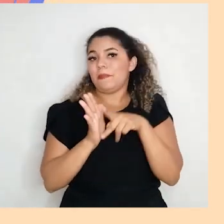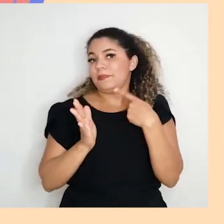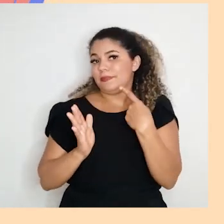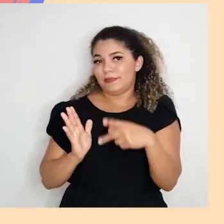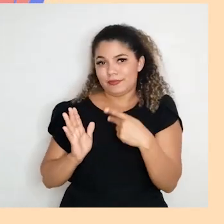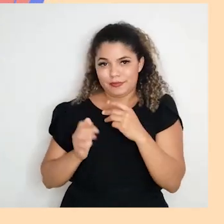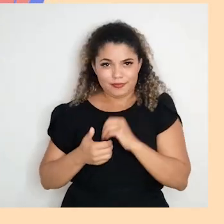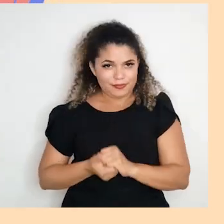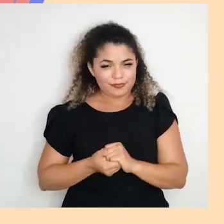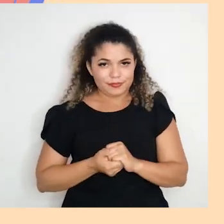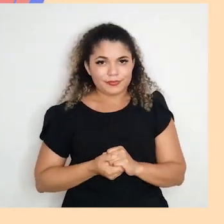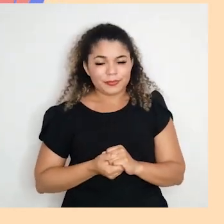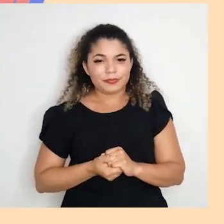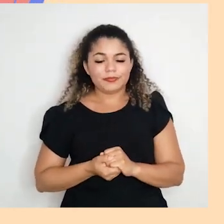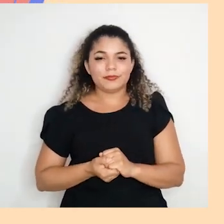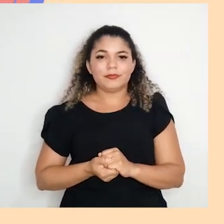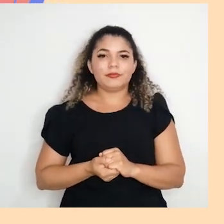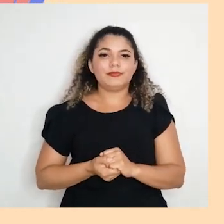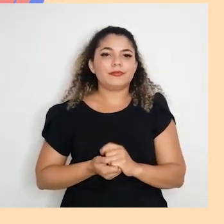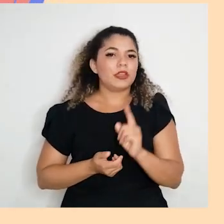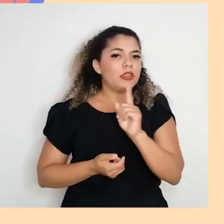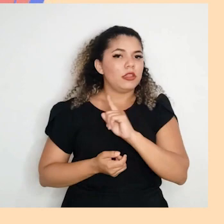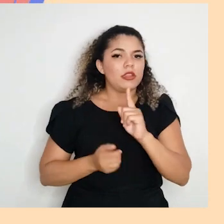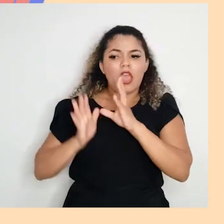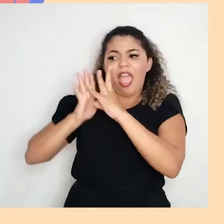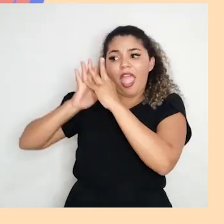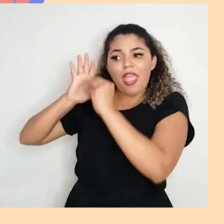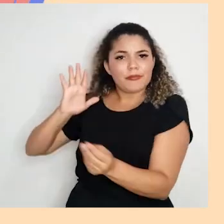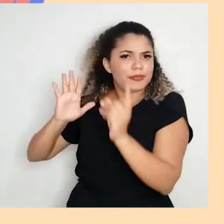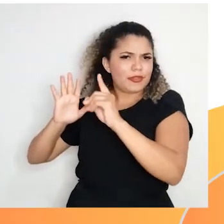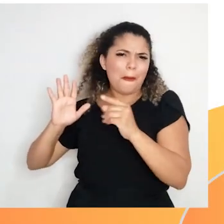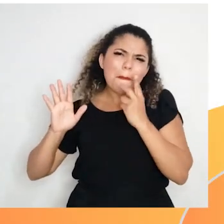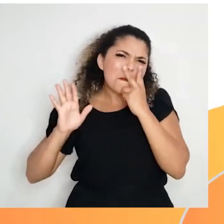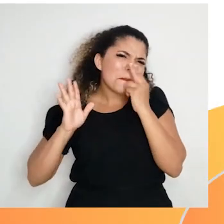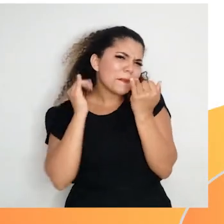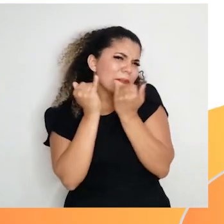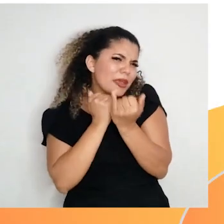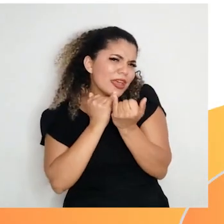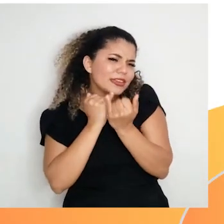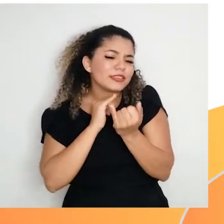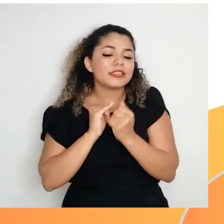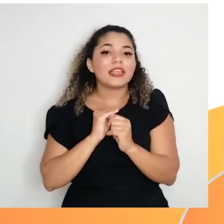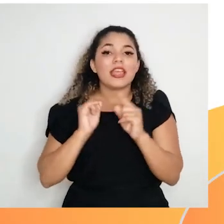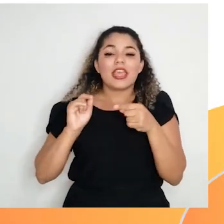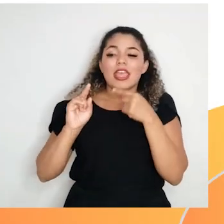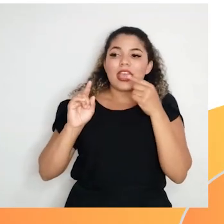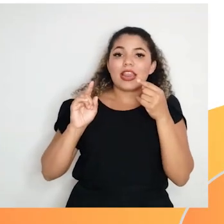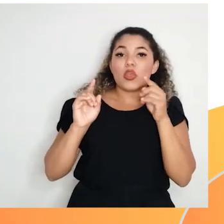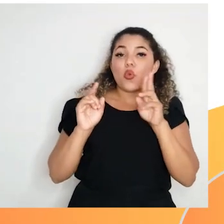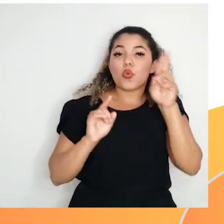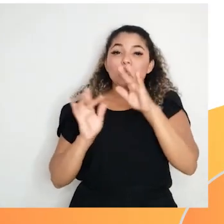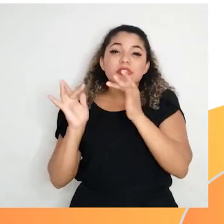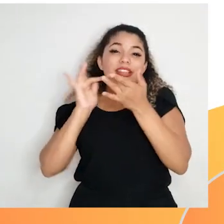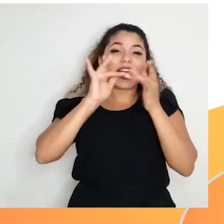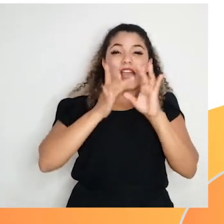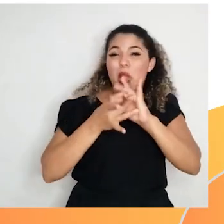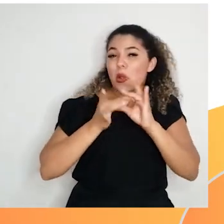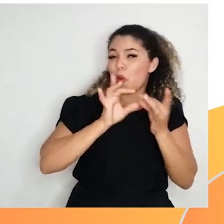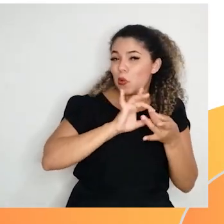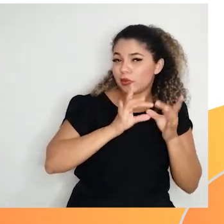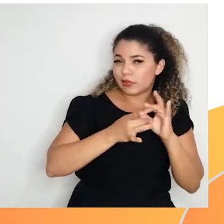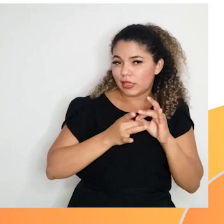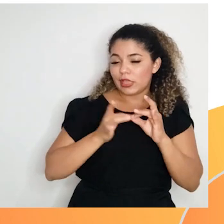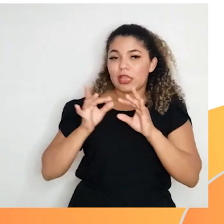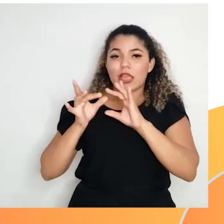ilustrar a sua própria obra. Não é uma imitação. Ele se vale da intertextualidade, mas